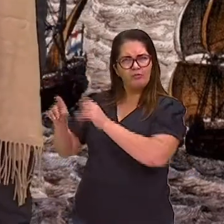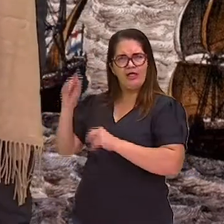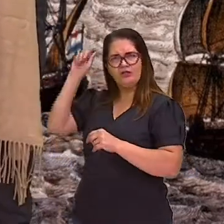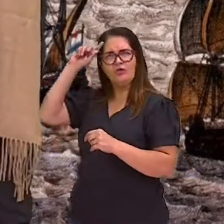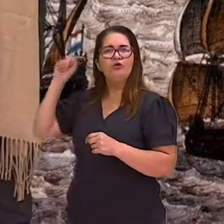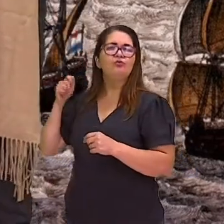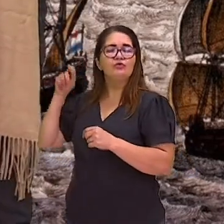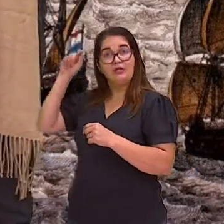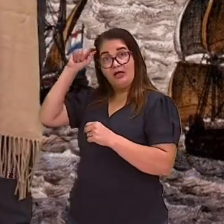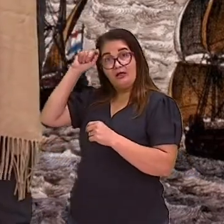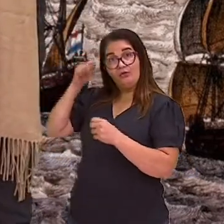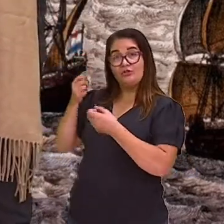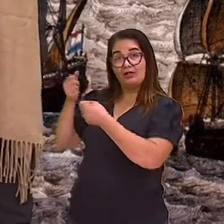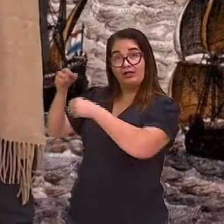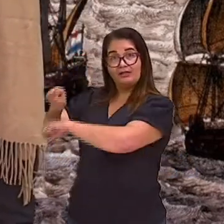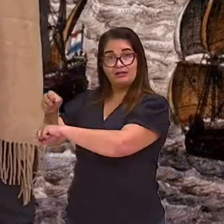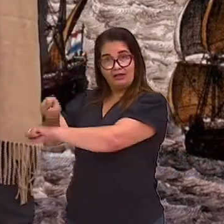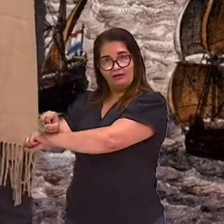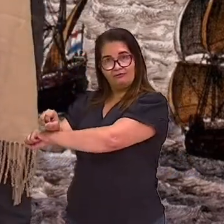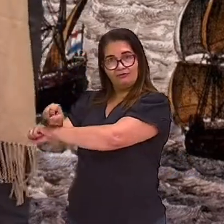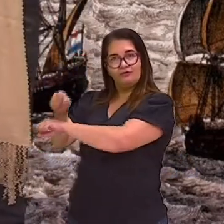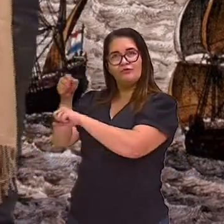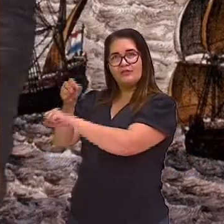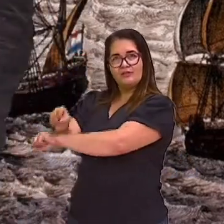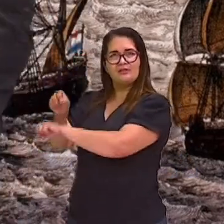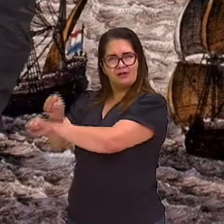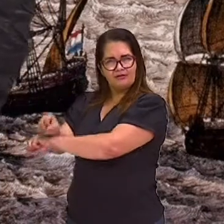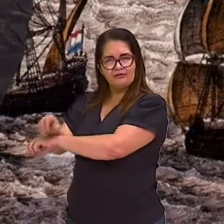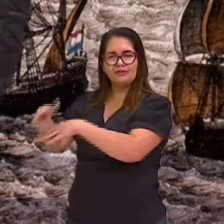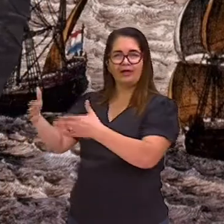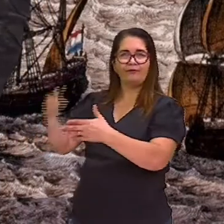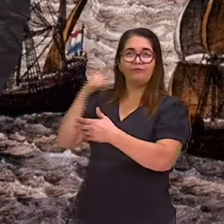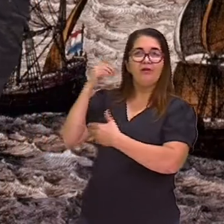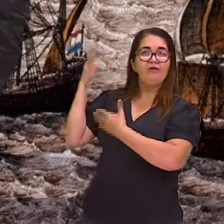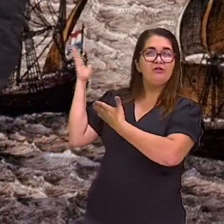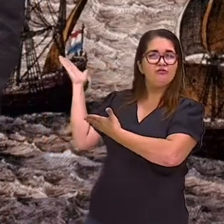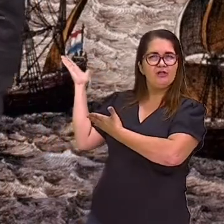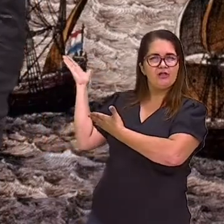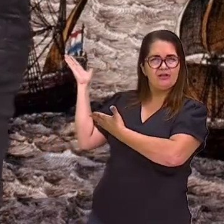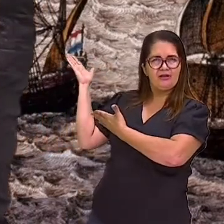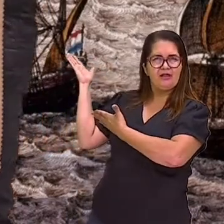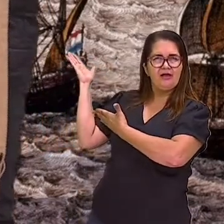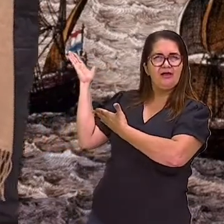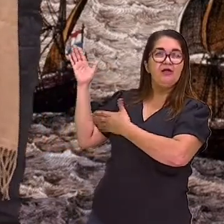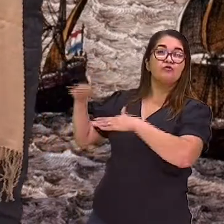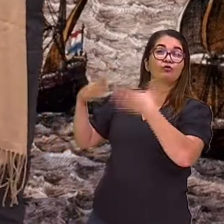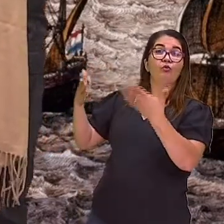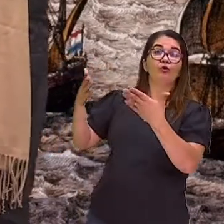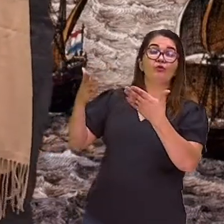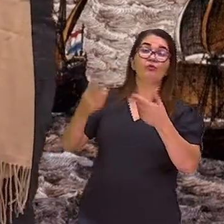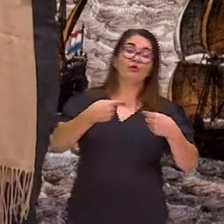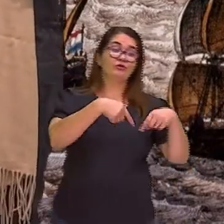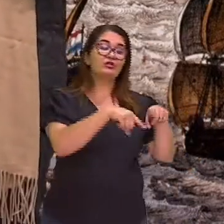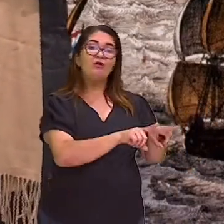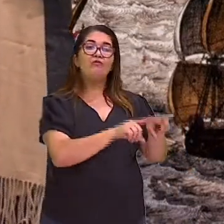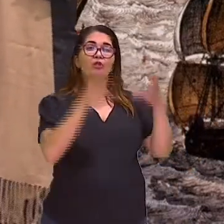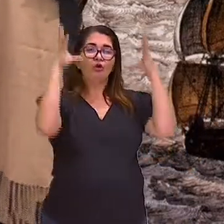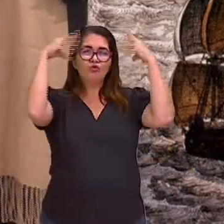holandeses contra a capital do Brasil. Aqui, na imagem que nós estamos vendo, contra Salvador.